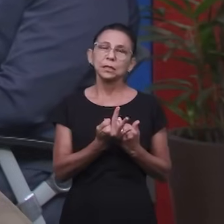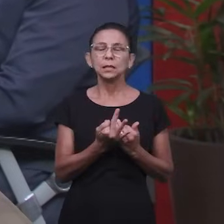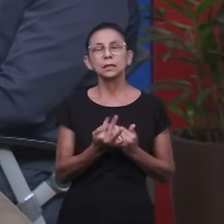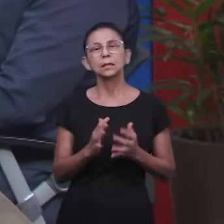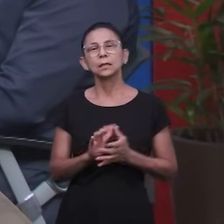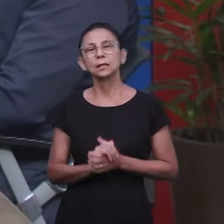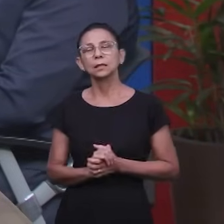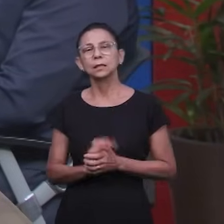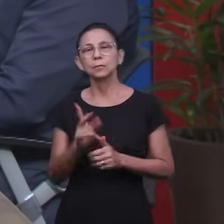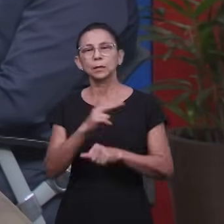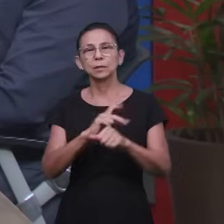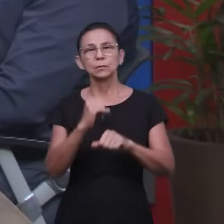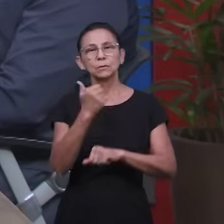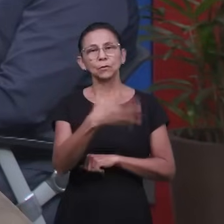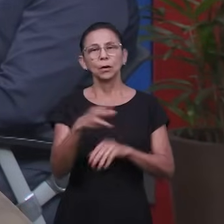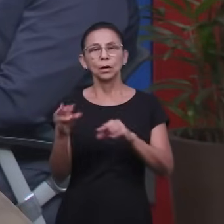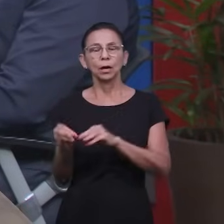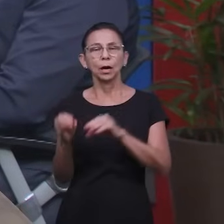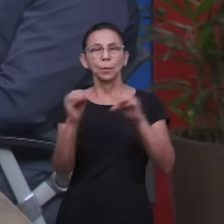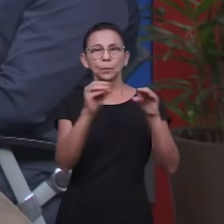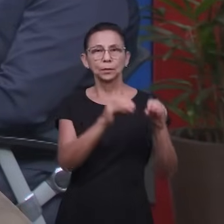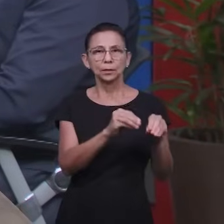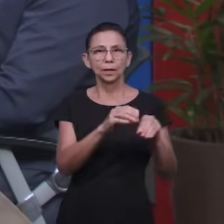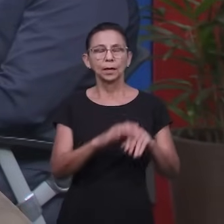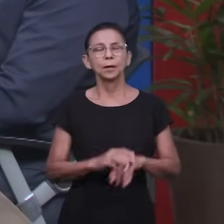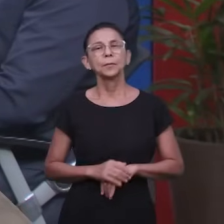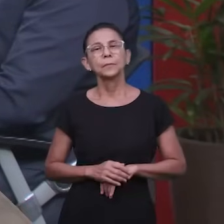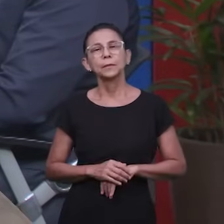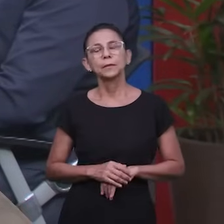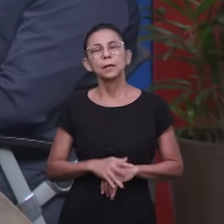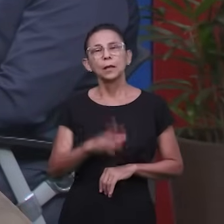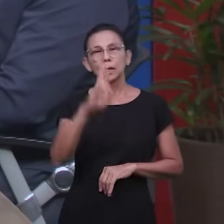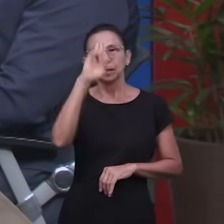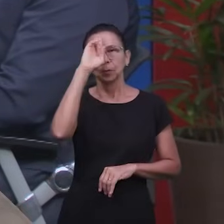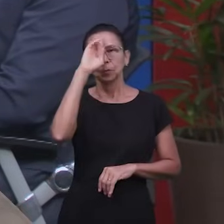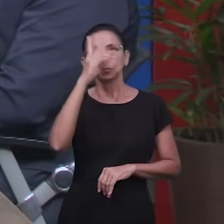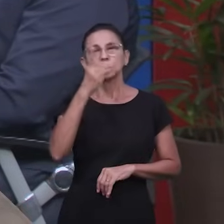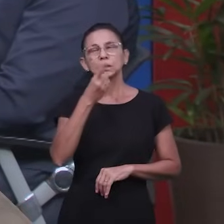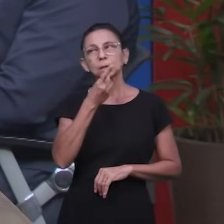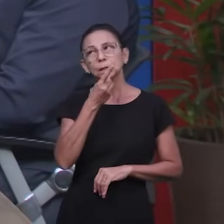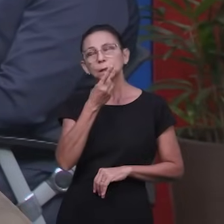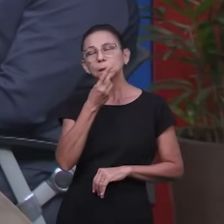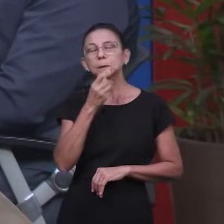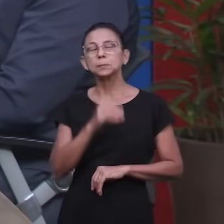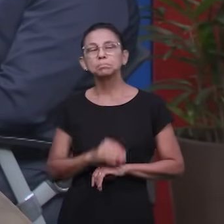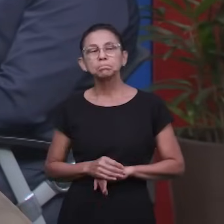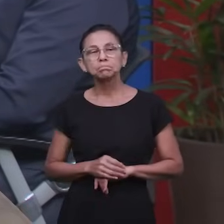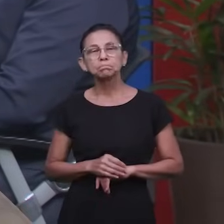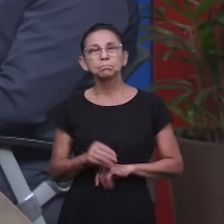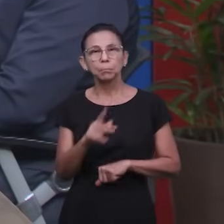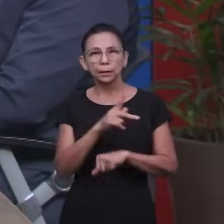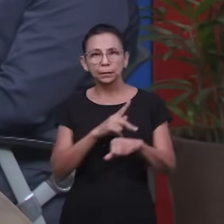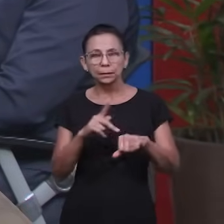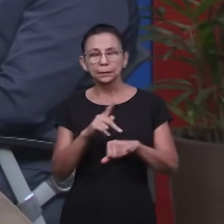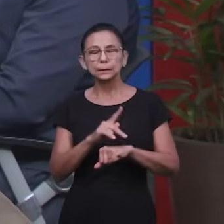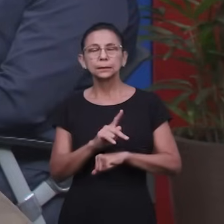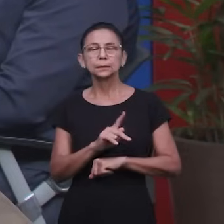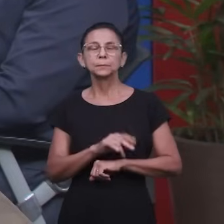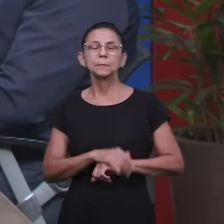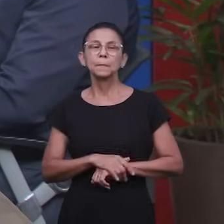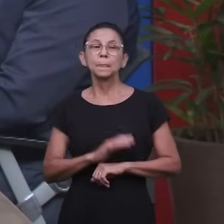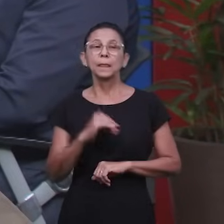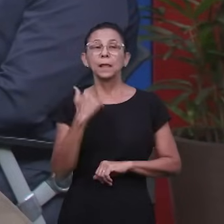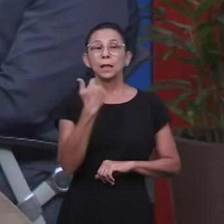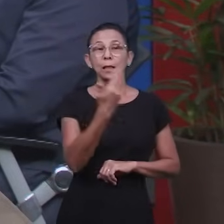uma outra pessoa. E quando chegou lá, não deu certo a sociedade